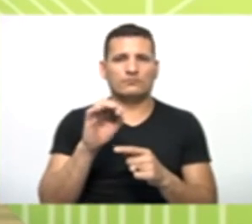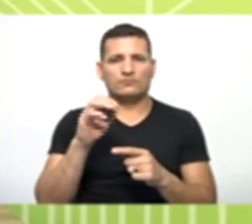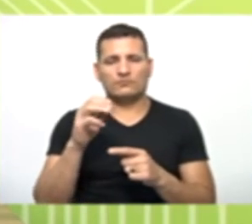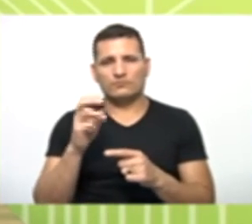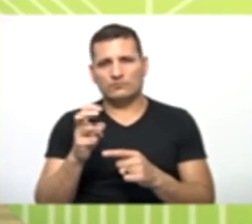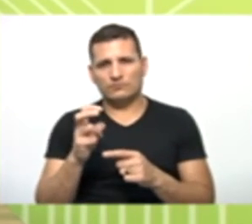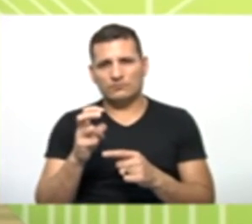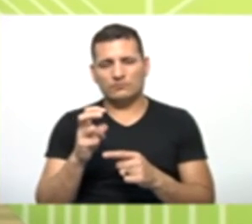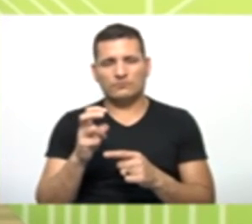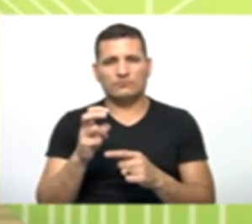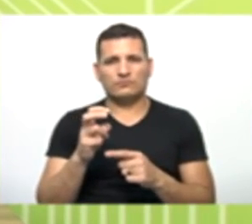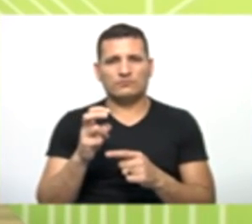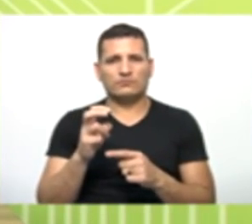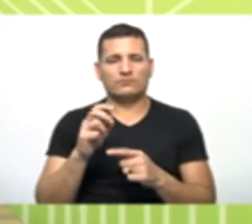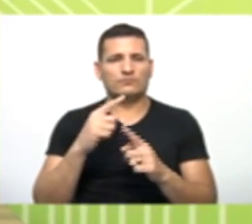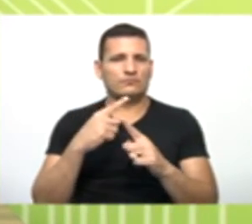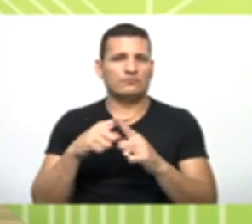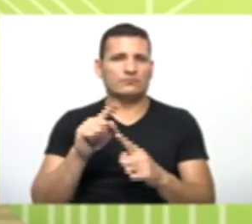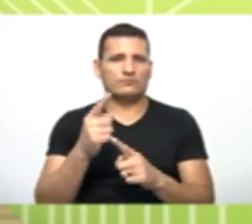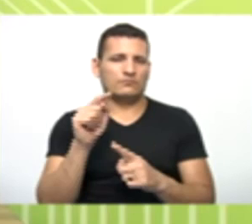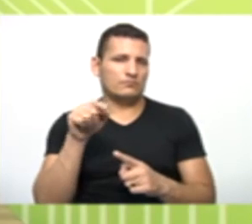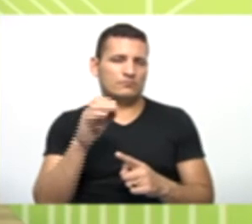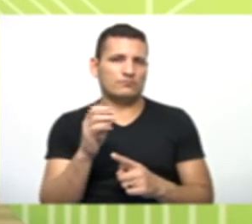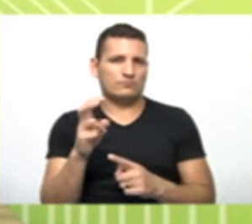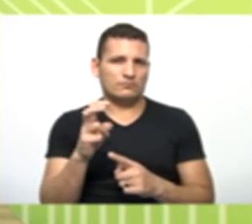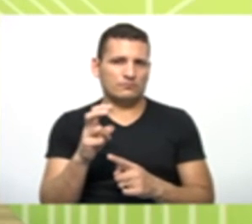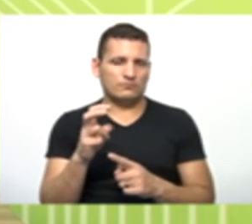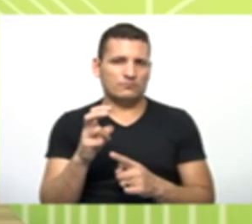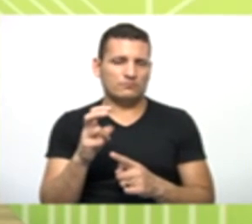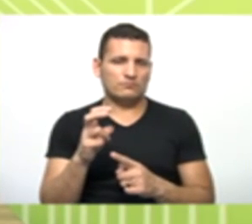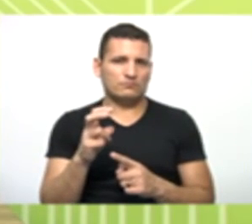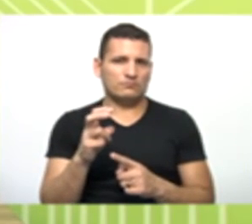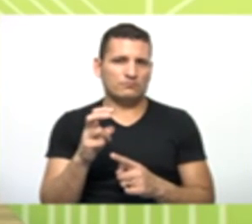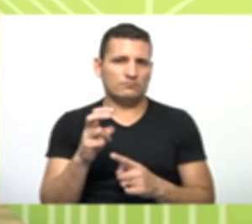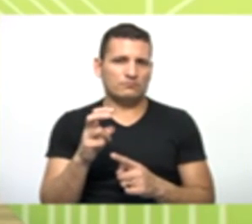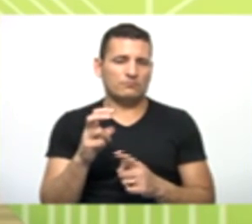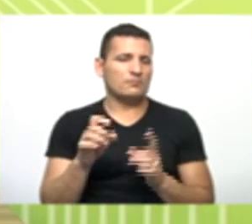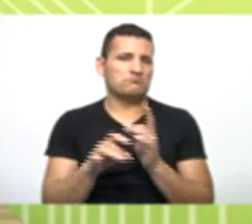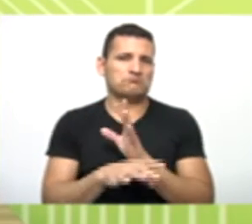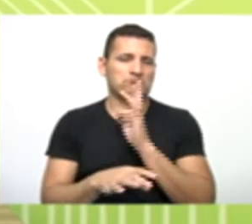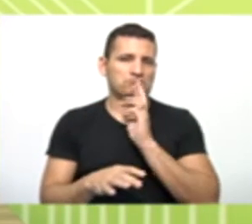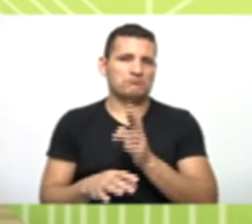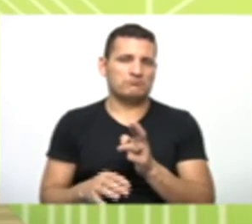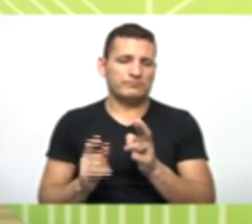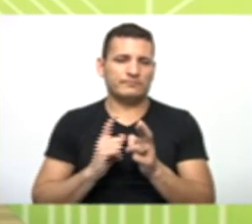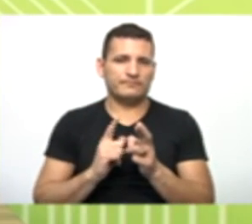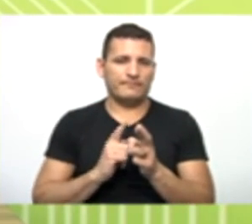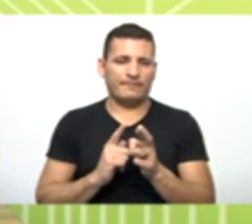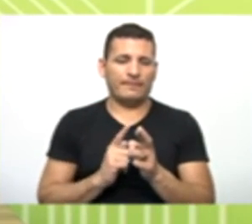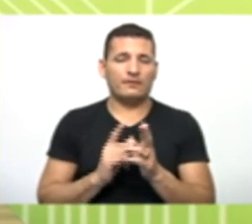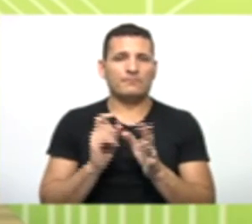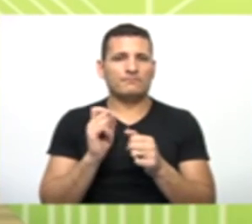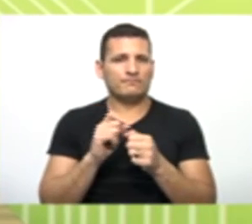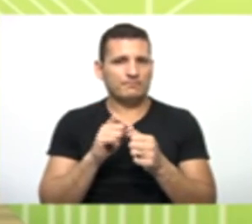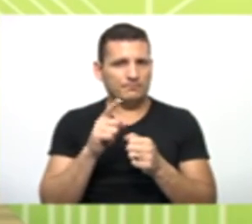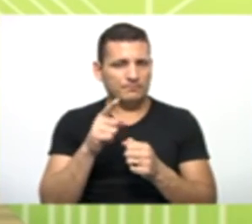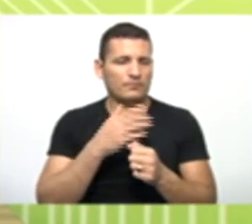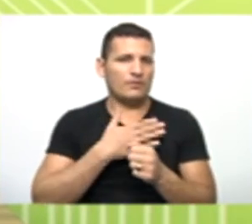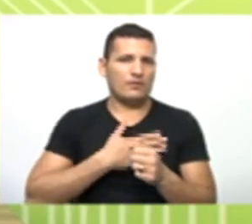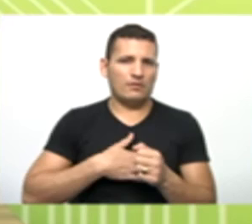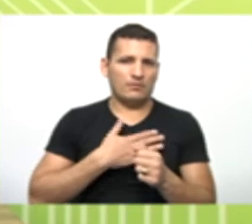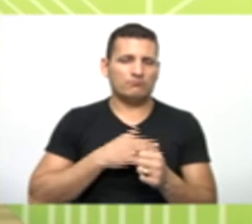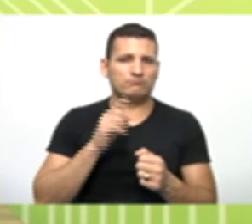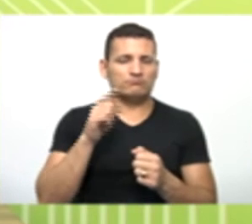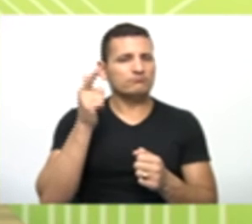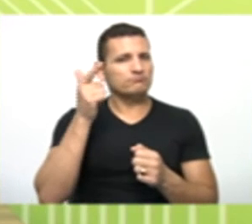3, igual, vezes 1,05, 4, igual, e você tem o resultado ali, tranquilamente? Faça isso com calma, você